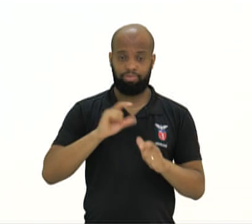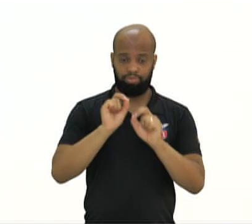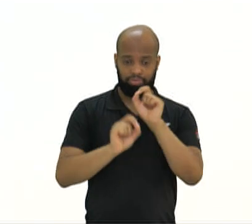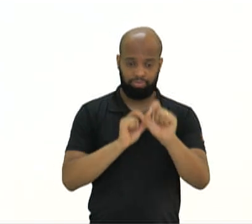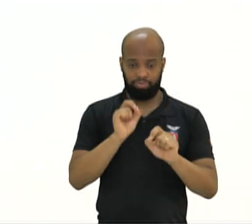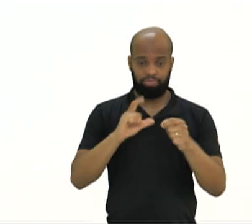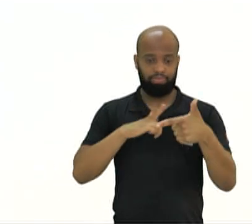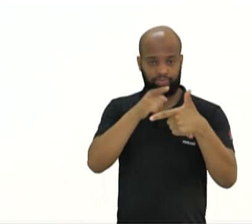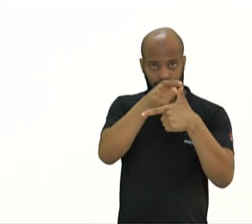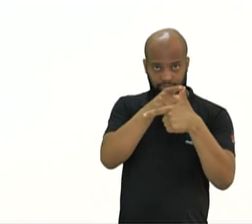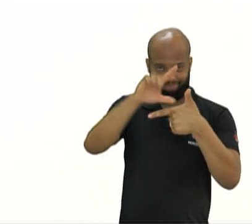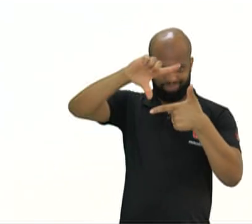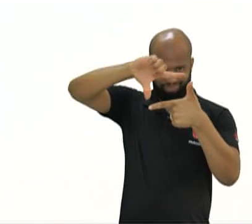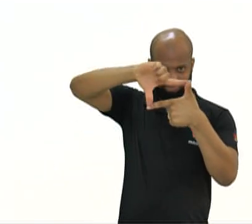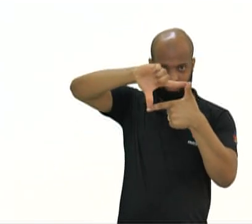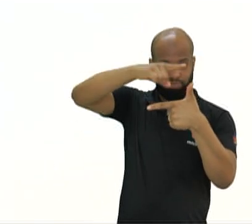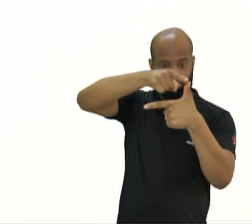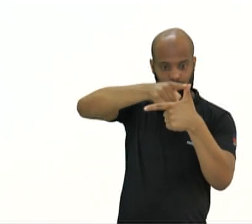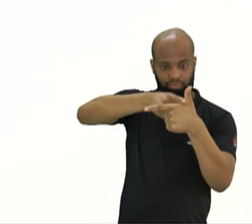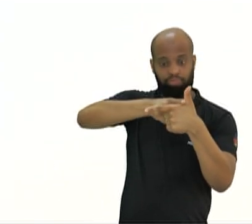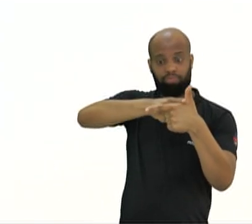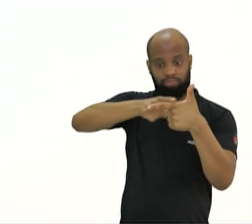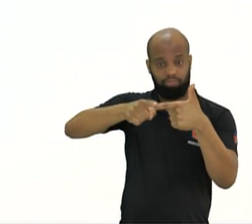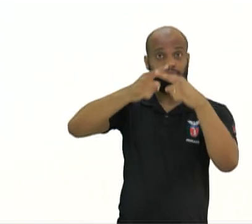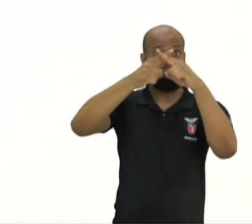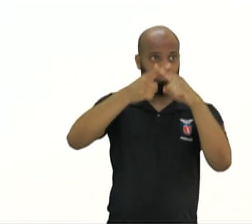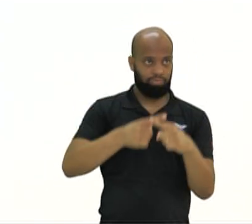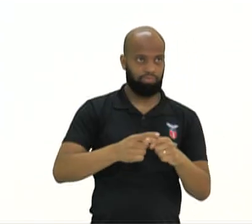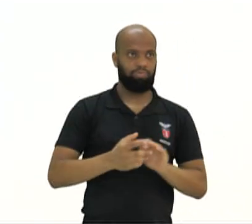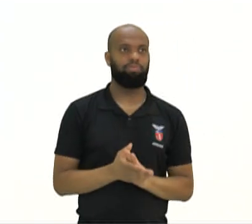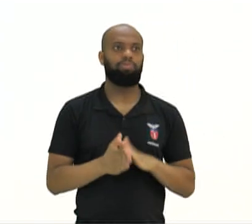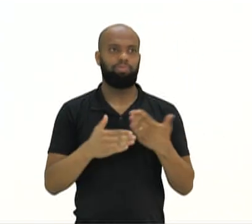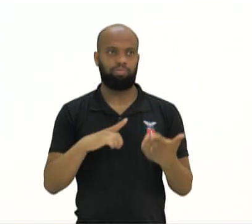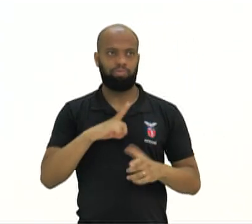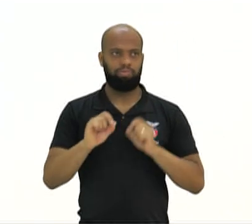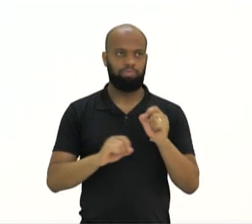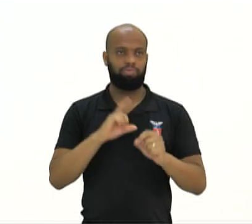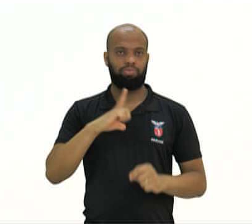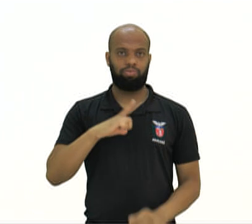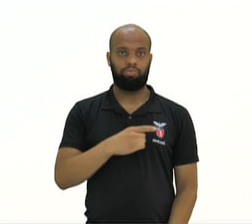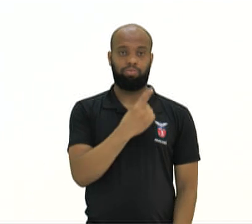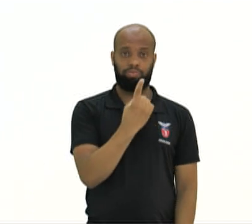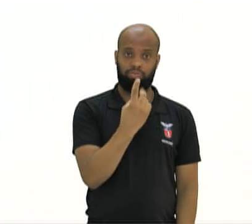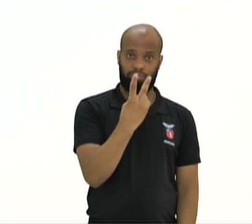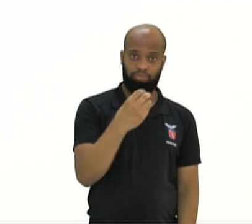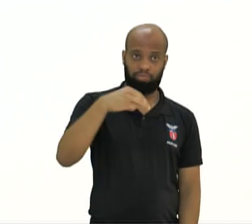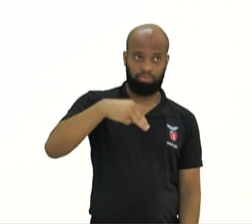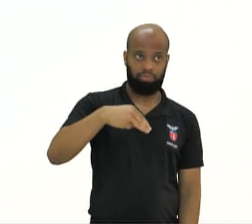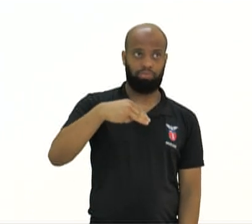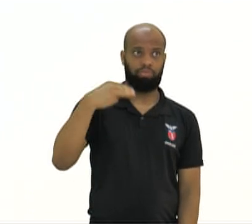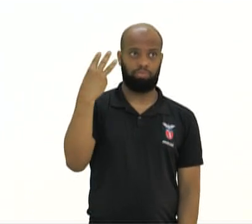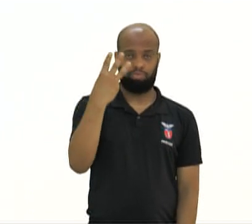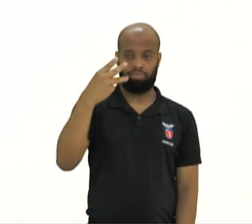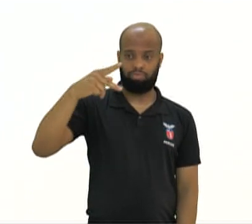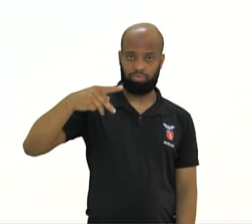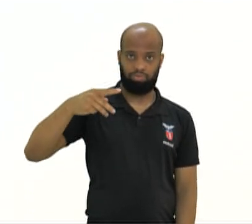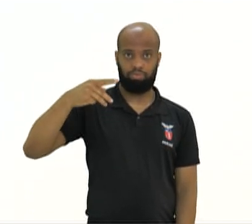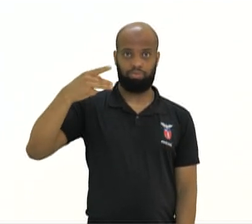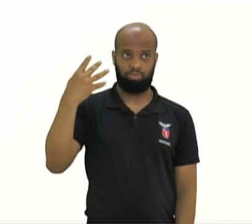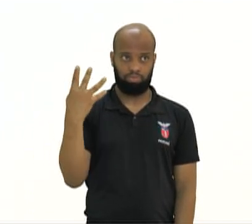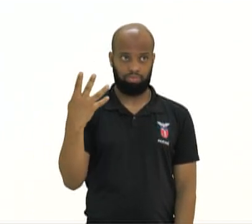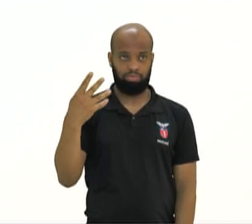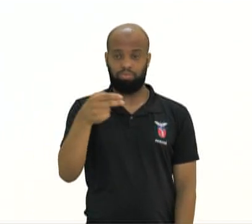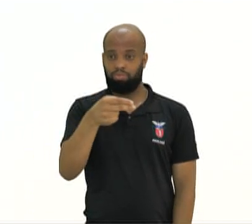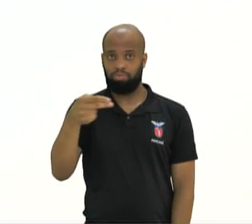dimensões. Lembra disso? Ótimo. Logo, 12m ao cubo, p à quarta, é igual ao quê?